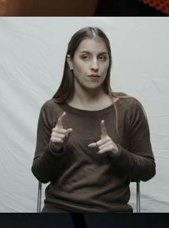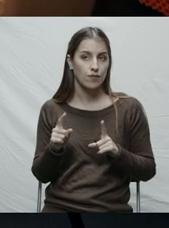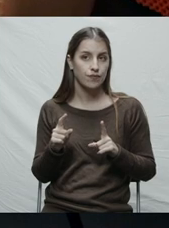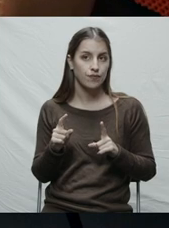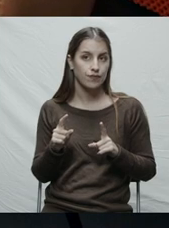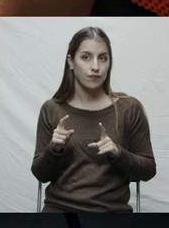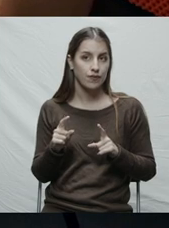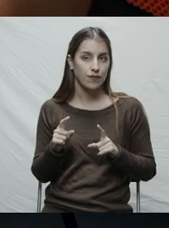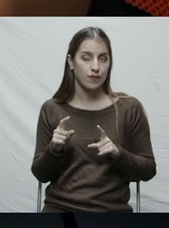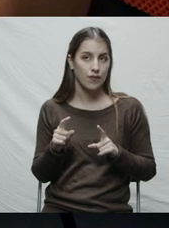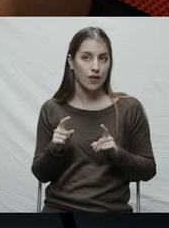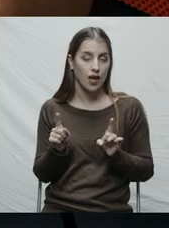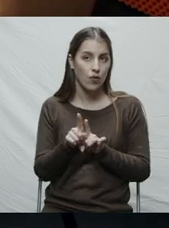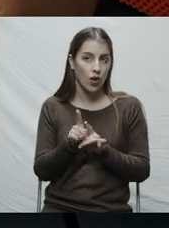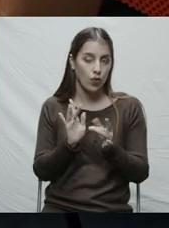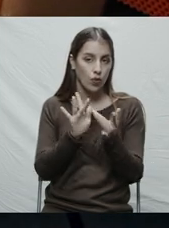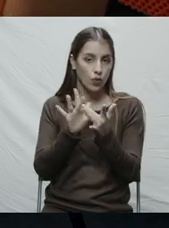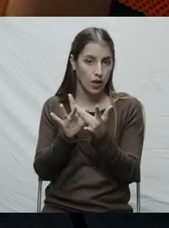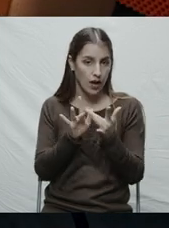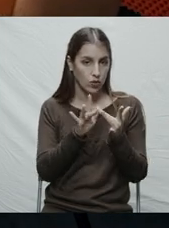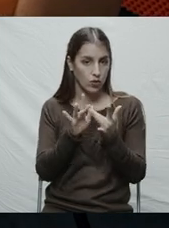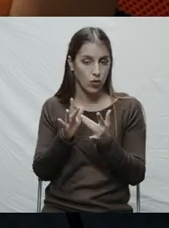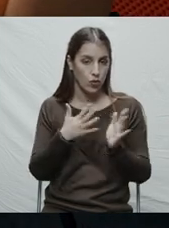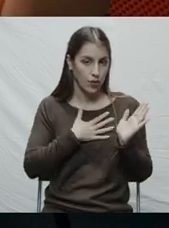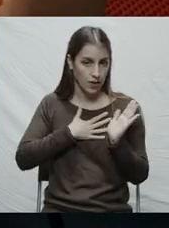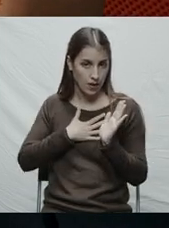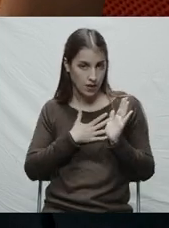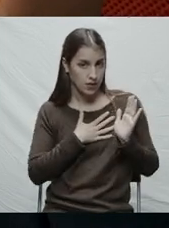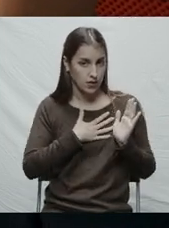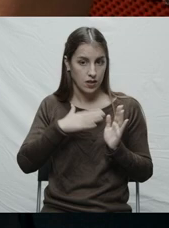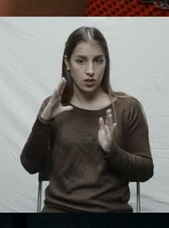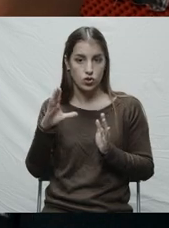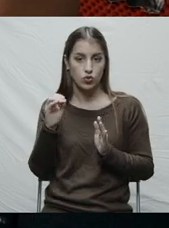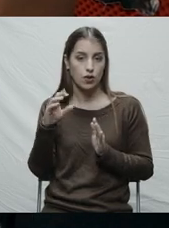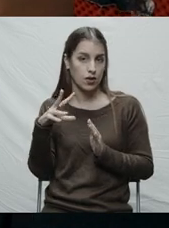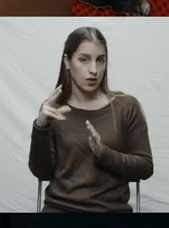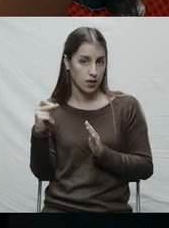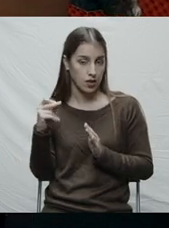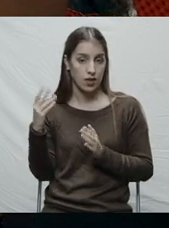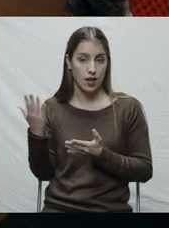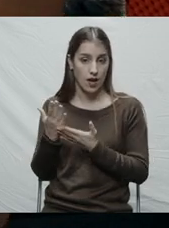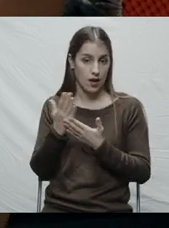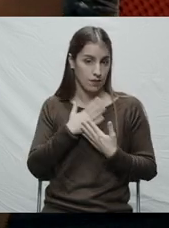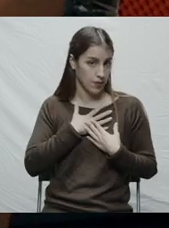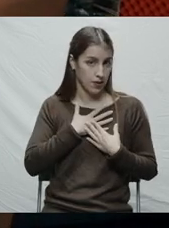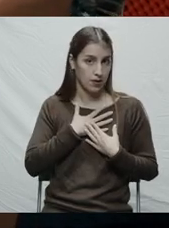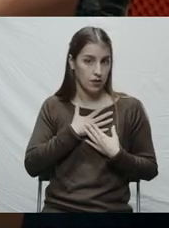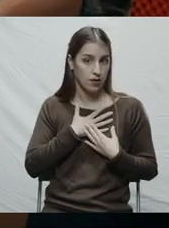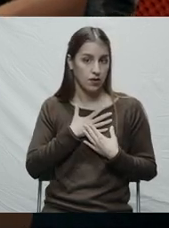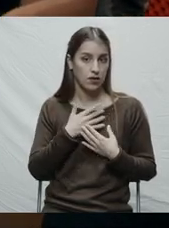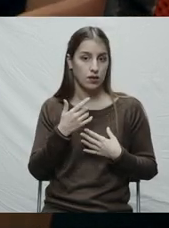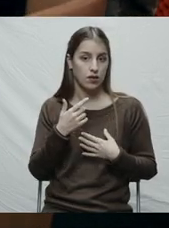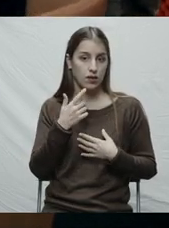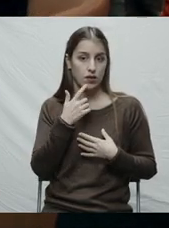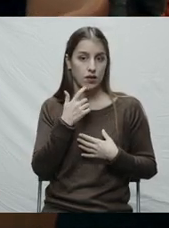cima. E nesse aspecto, depois o contacto com a dança, que a Joana acabou por me proporcionar esse contacto, esse aparecimento,